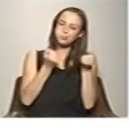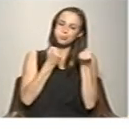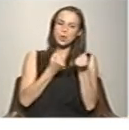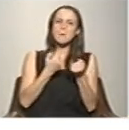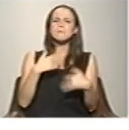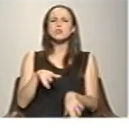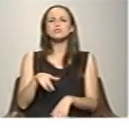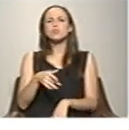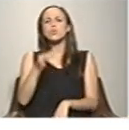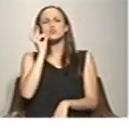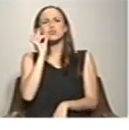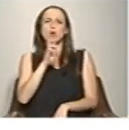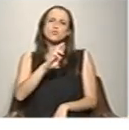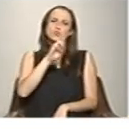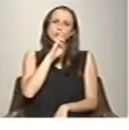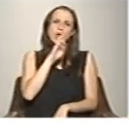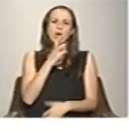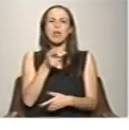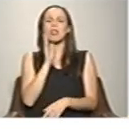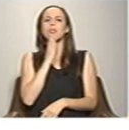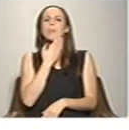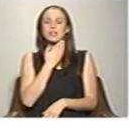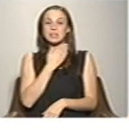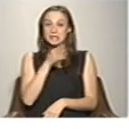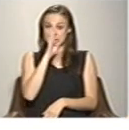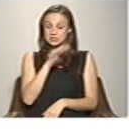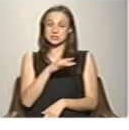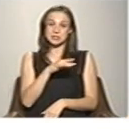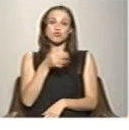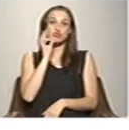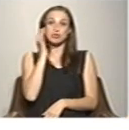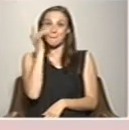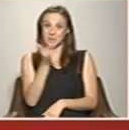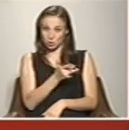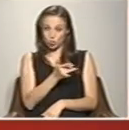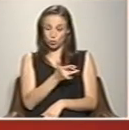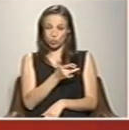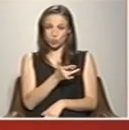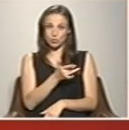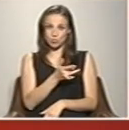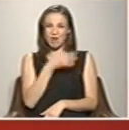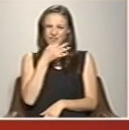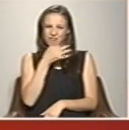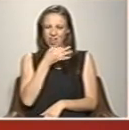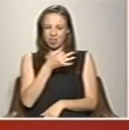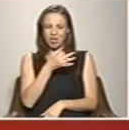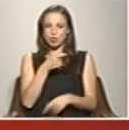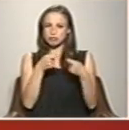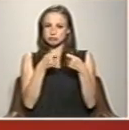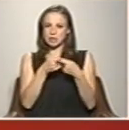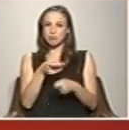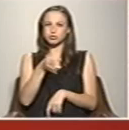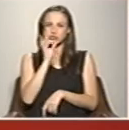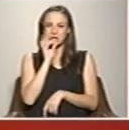Mas o chá, quem toma muitas vezes? Depende do chá. O chá preto, não. Mas há muitos chás, e nós vamos falar ainda hoje num tipo de chá, sim, que realmente